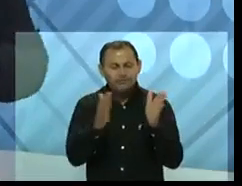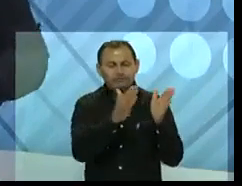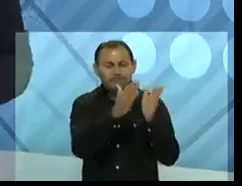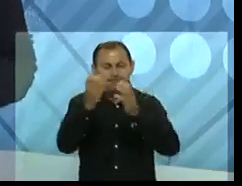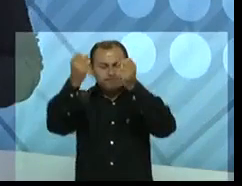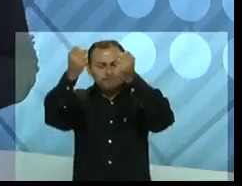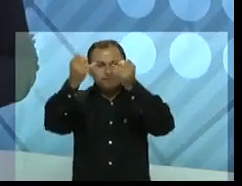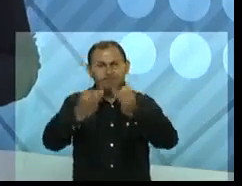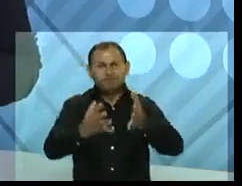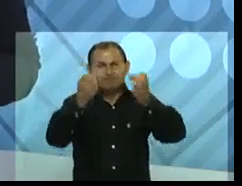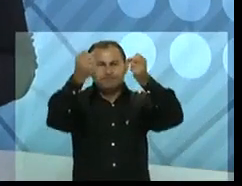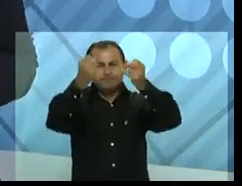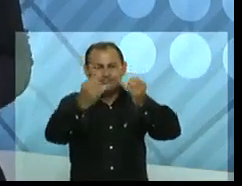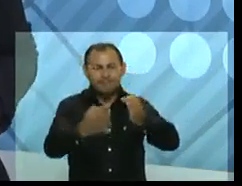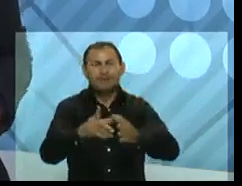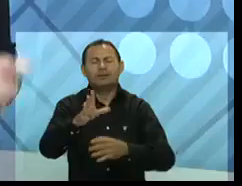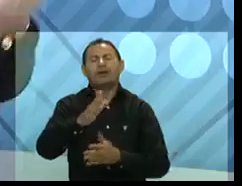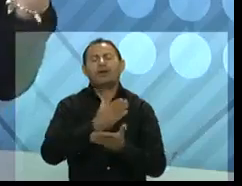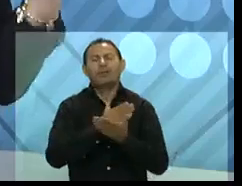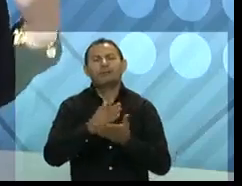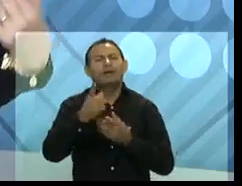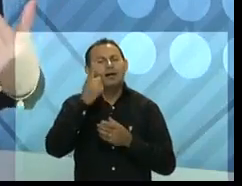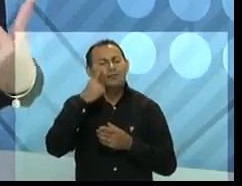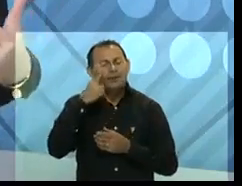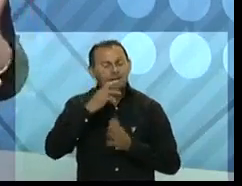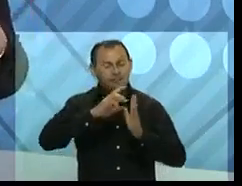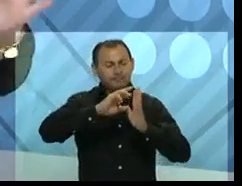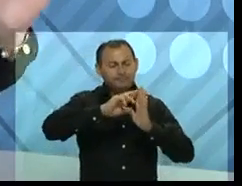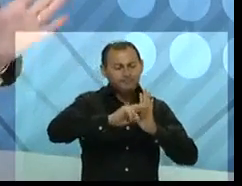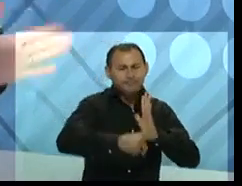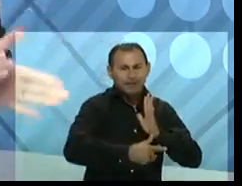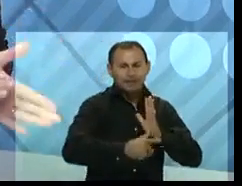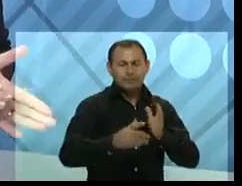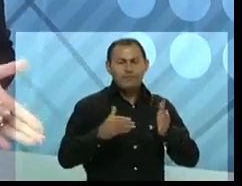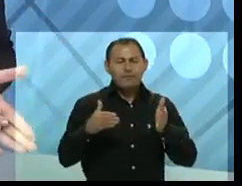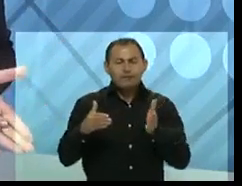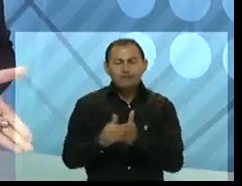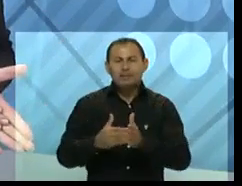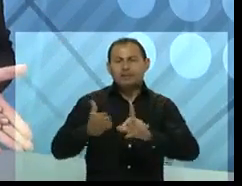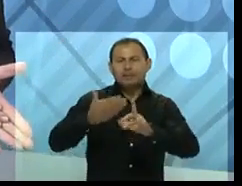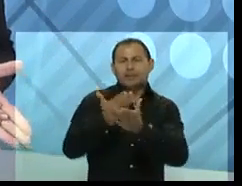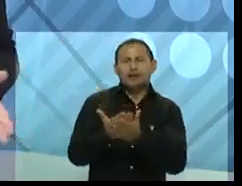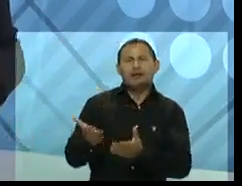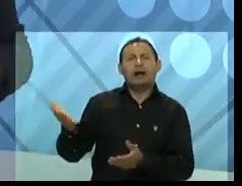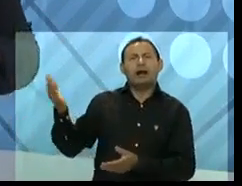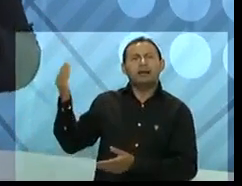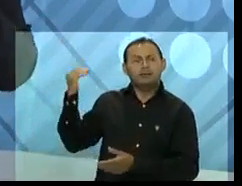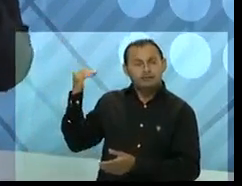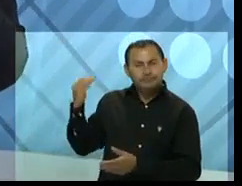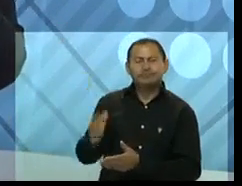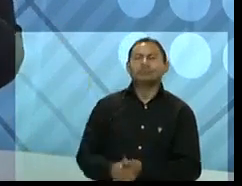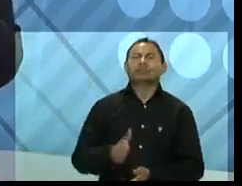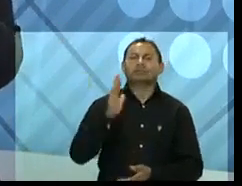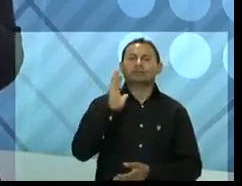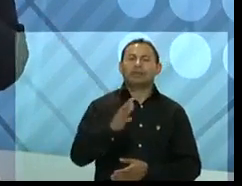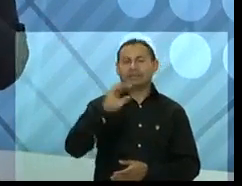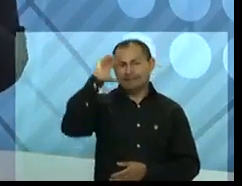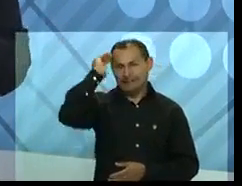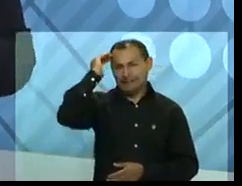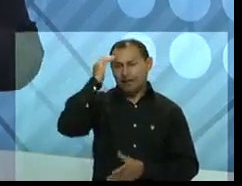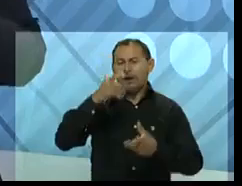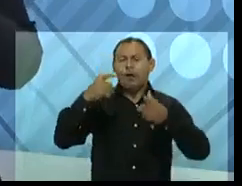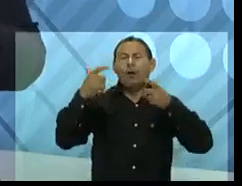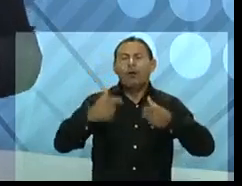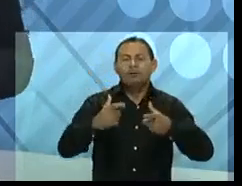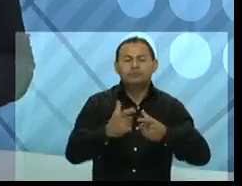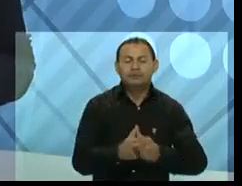traçando caminhos aí, onde você já começou a ver a questão da derivada lá a partir do limite na aula anterior. Já entendeu da